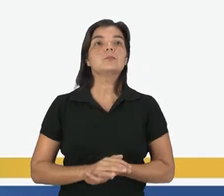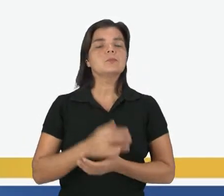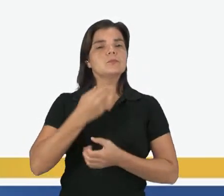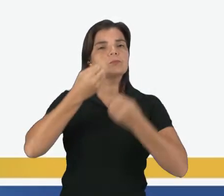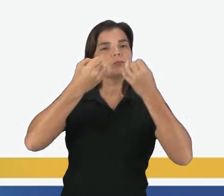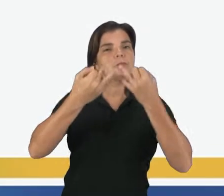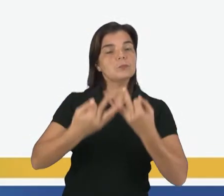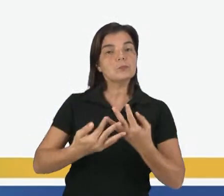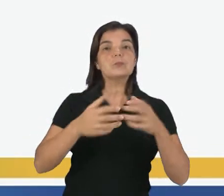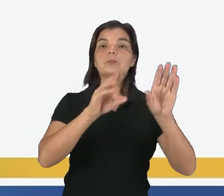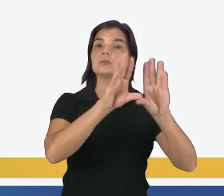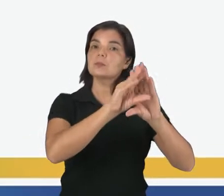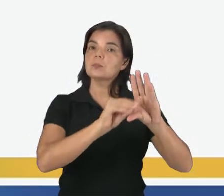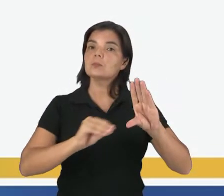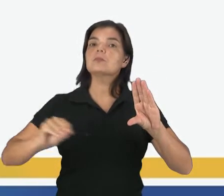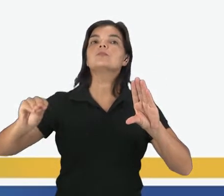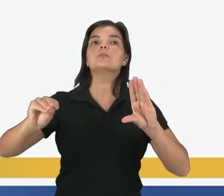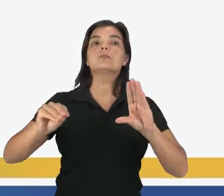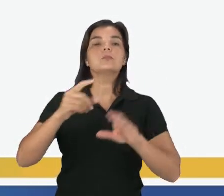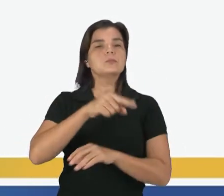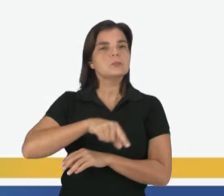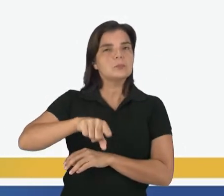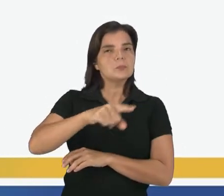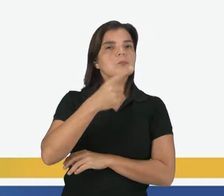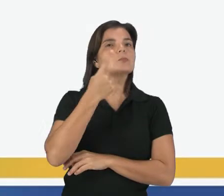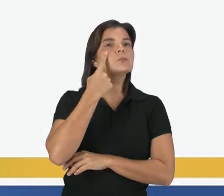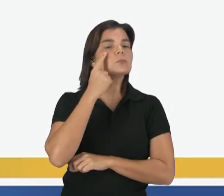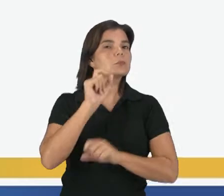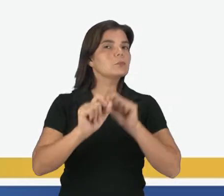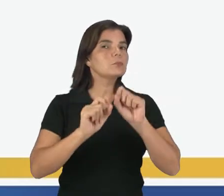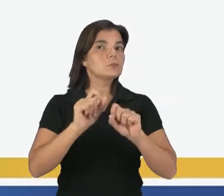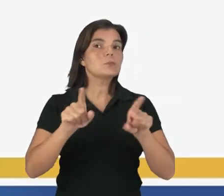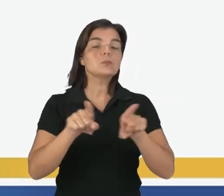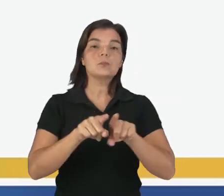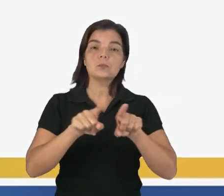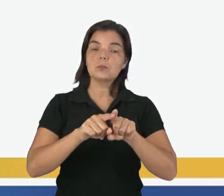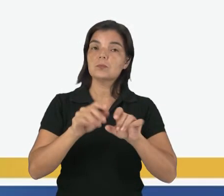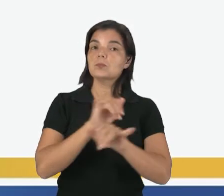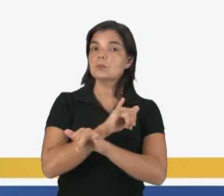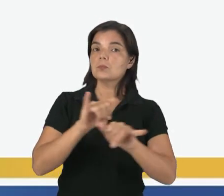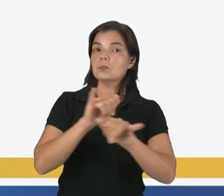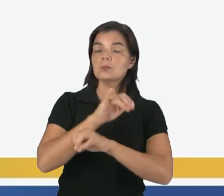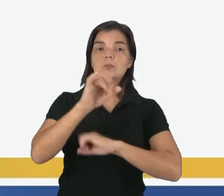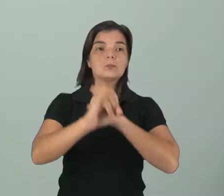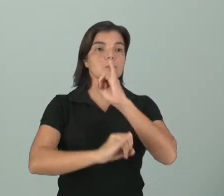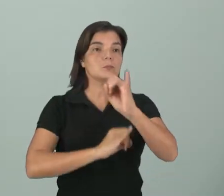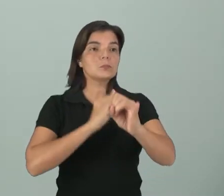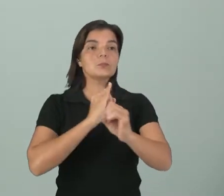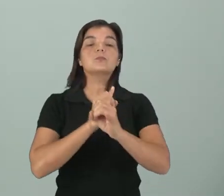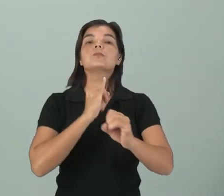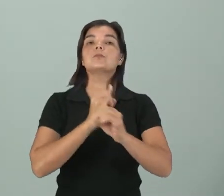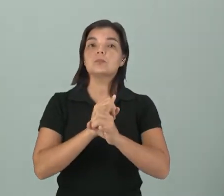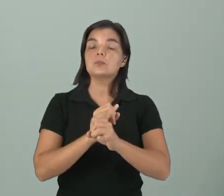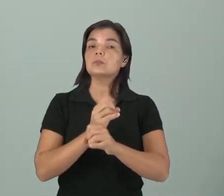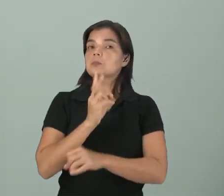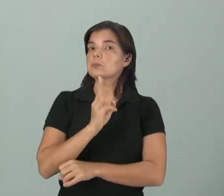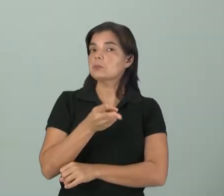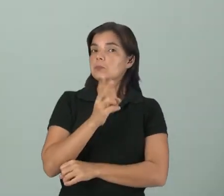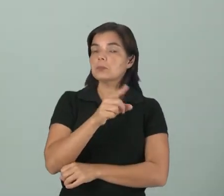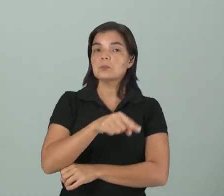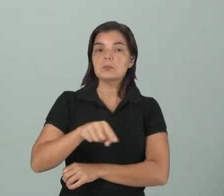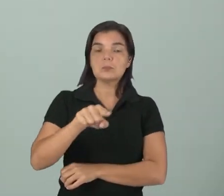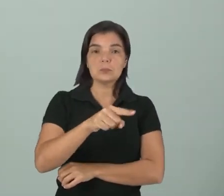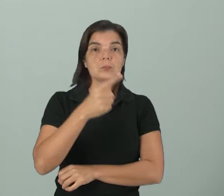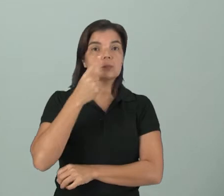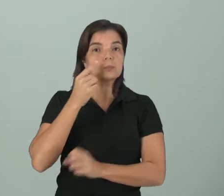curtir, comentar e compartilhar. Então vocês vejam que aquilo que é publicado na internet é colocado, mesmo que